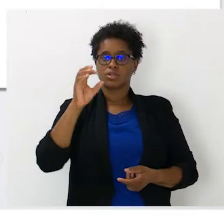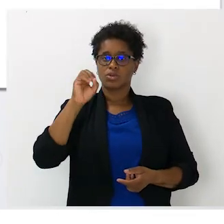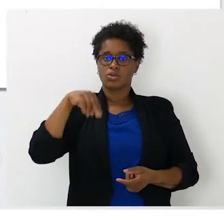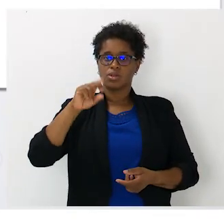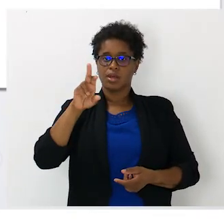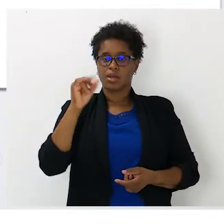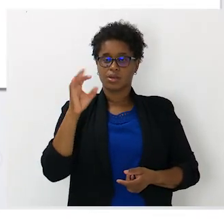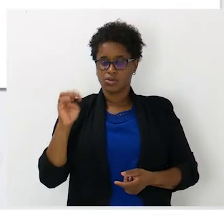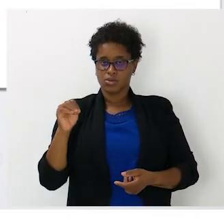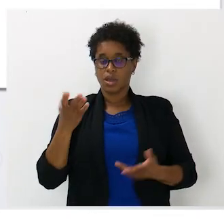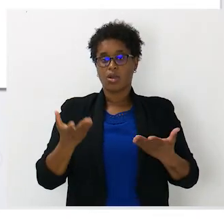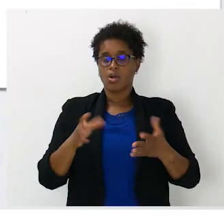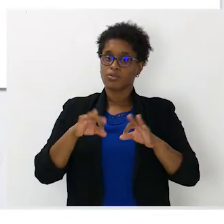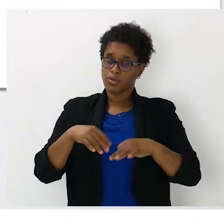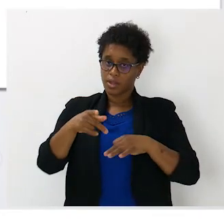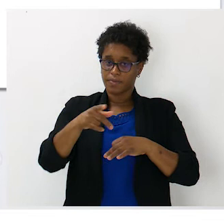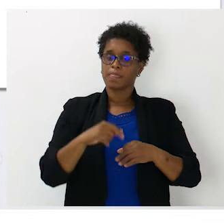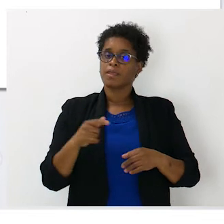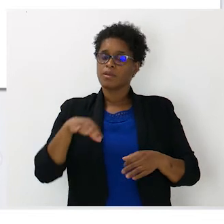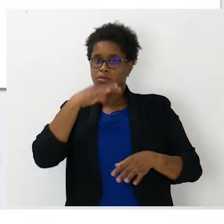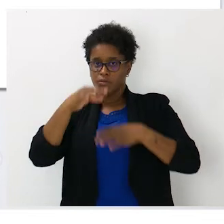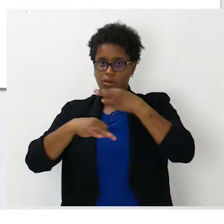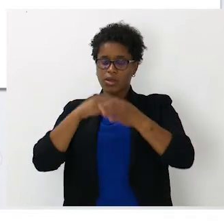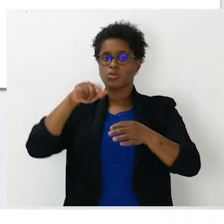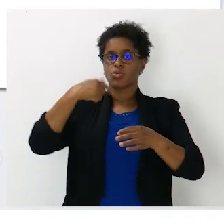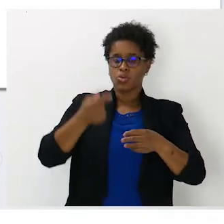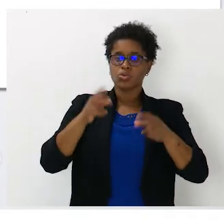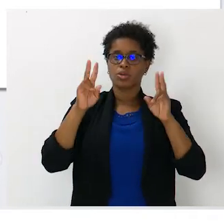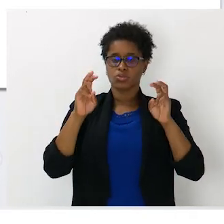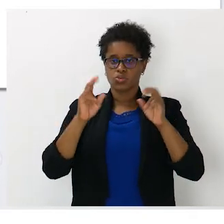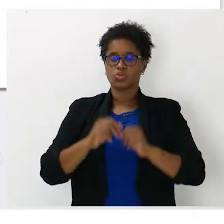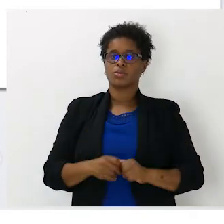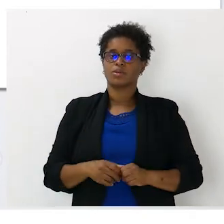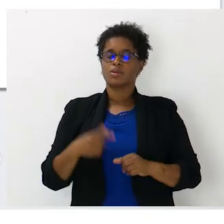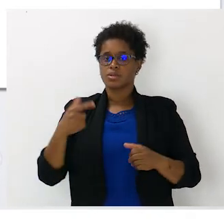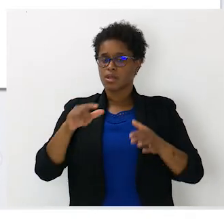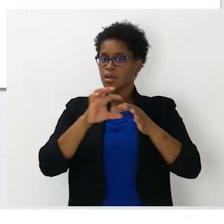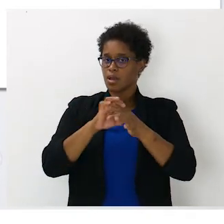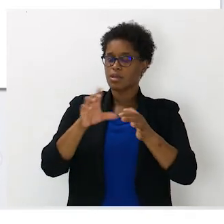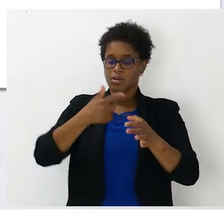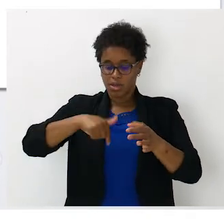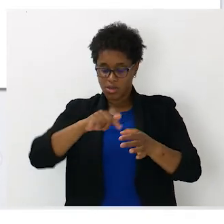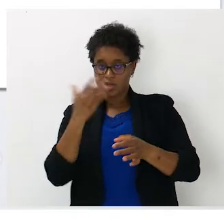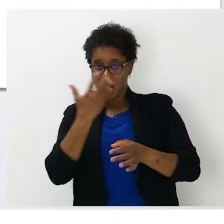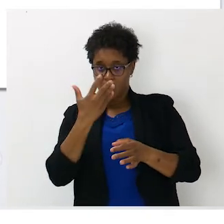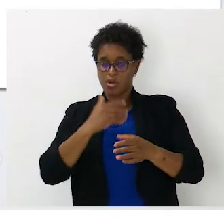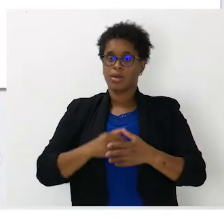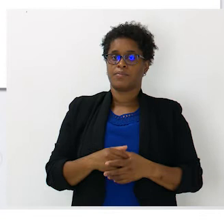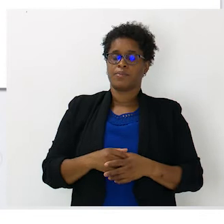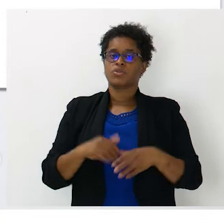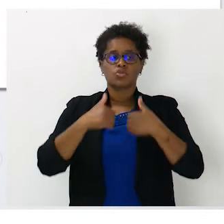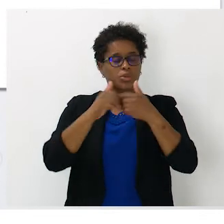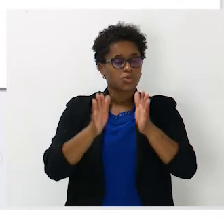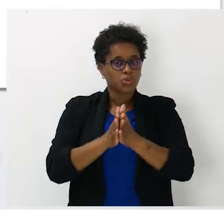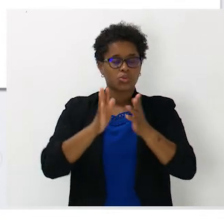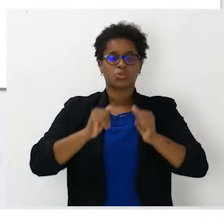Finalmente, vamos tratar de um outro assunto que tem a ver com a nossa aula,